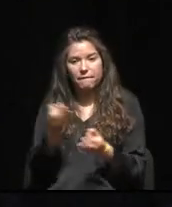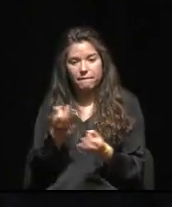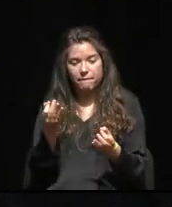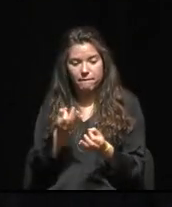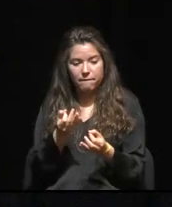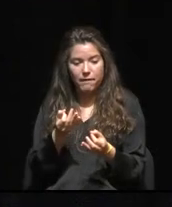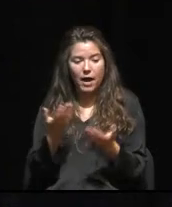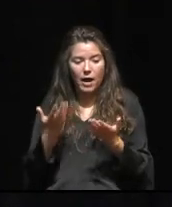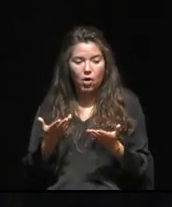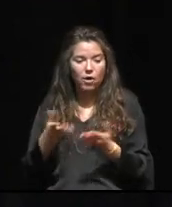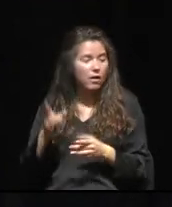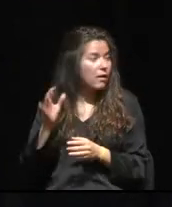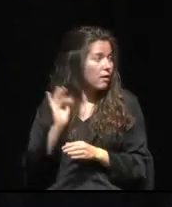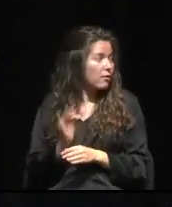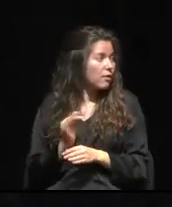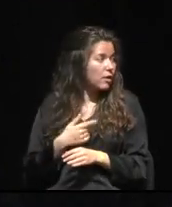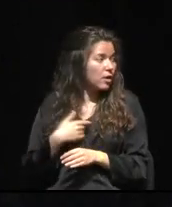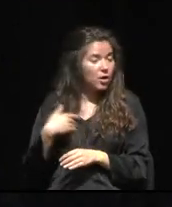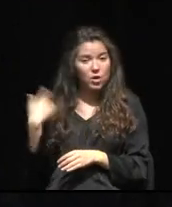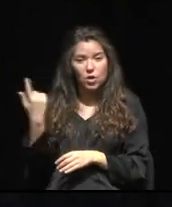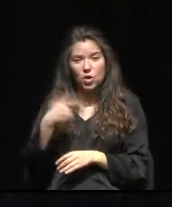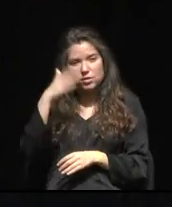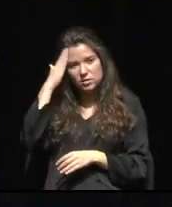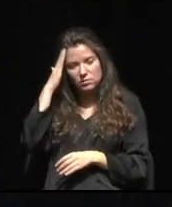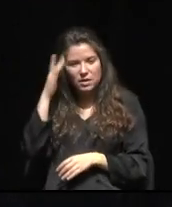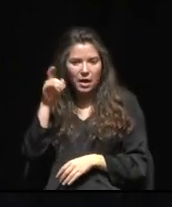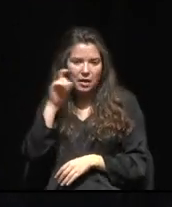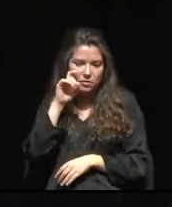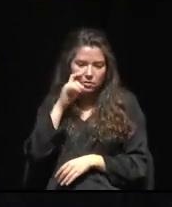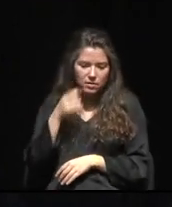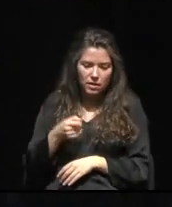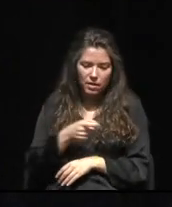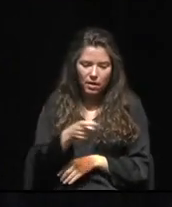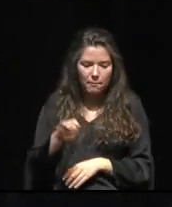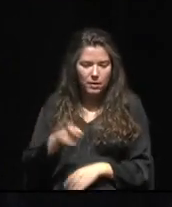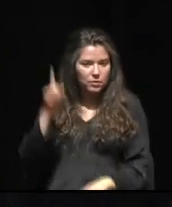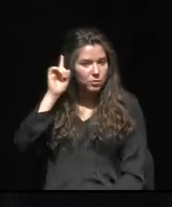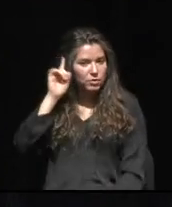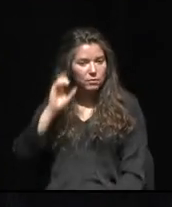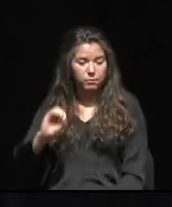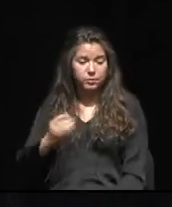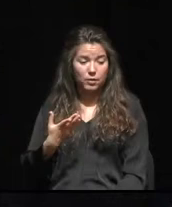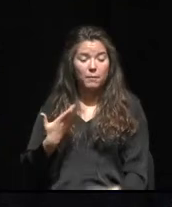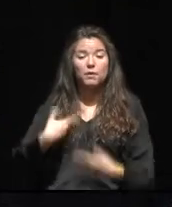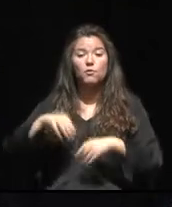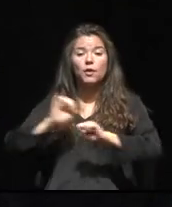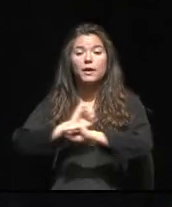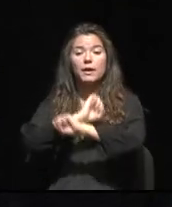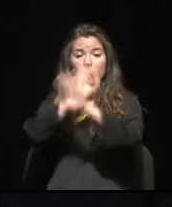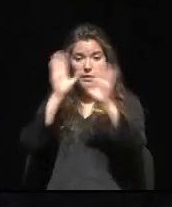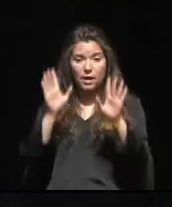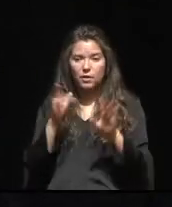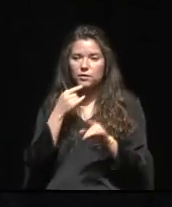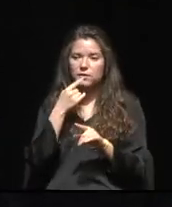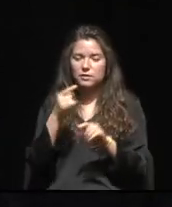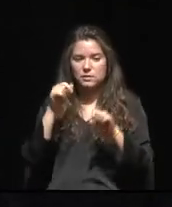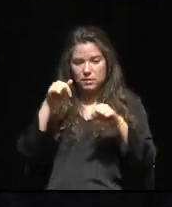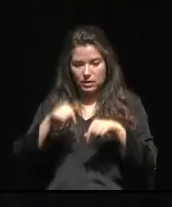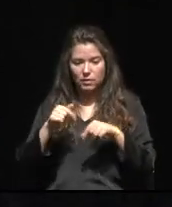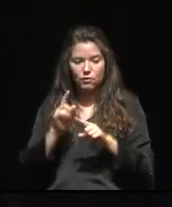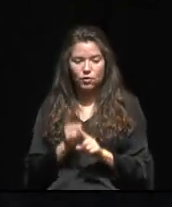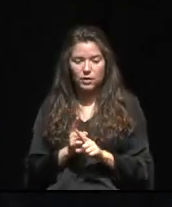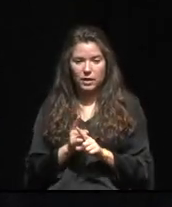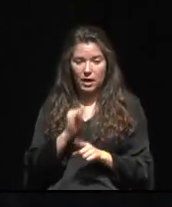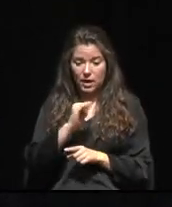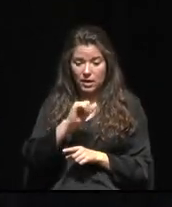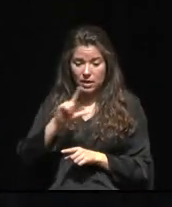neste momento não vale a pena pensamos que a defesa da Paz eh é o fundamental uma coisa Ficou claro com essa referência aqui é que a